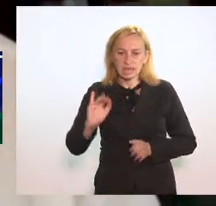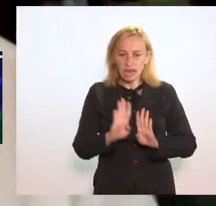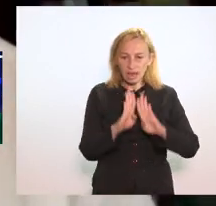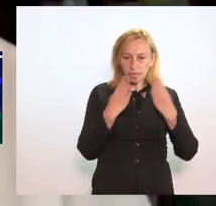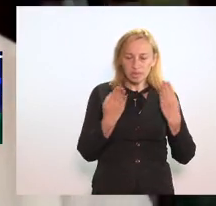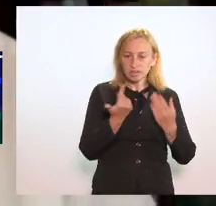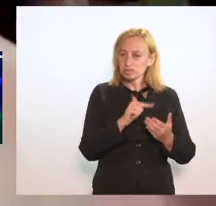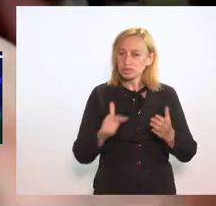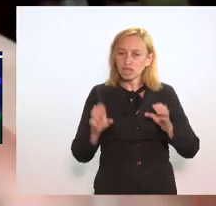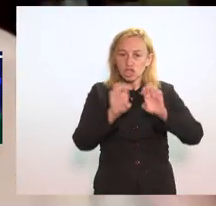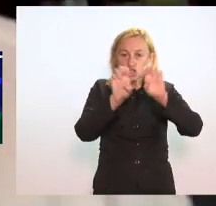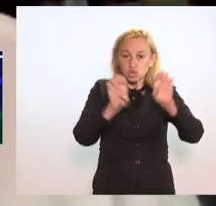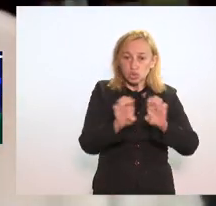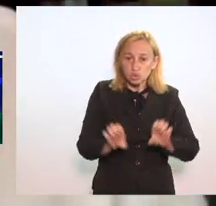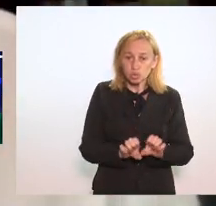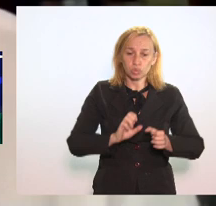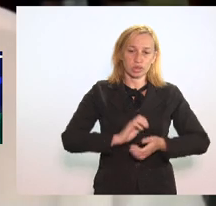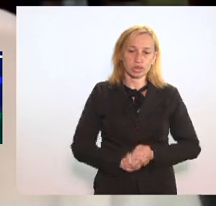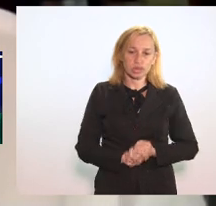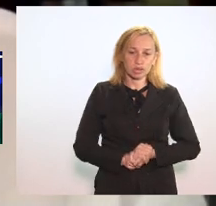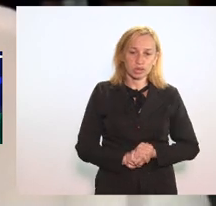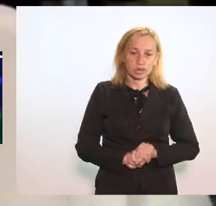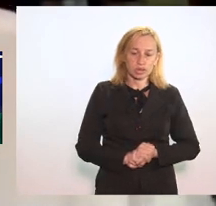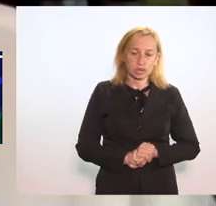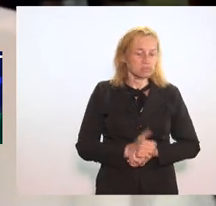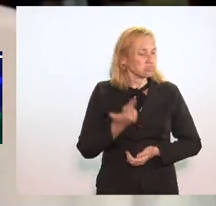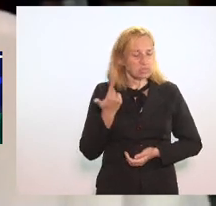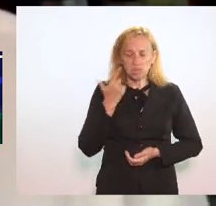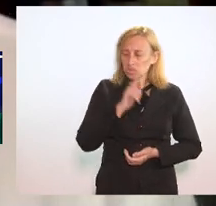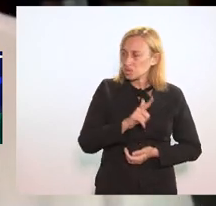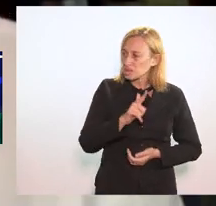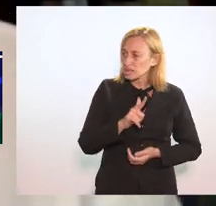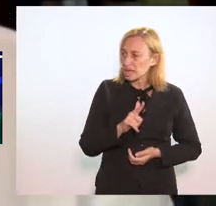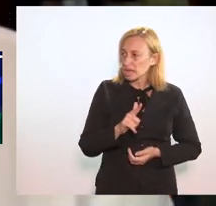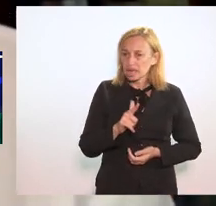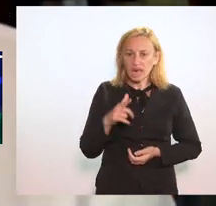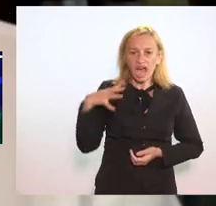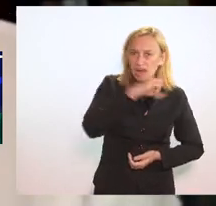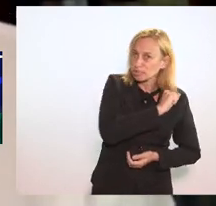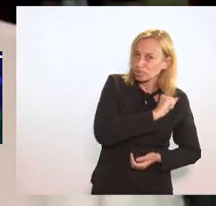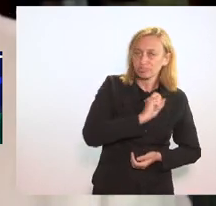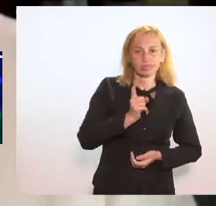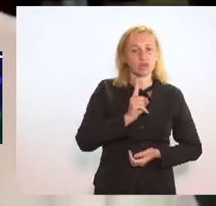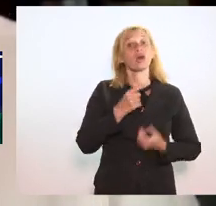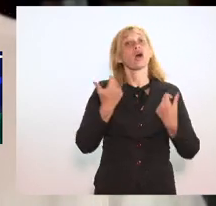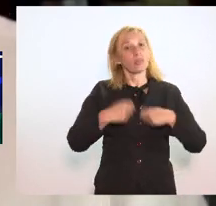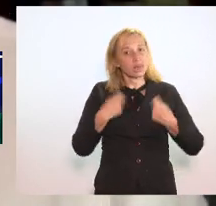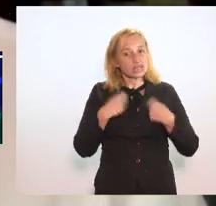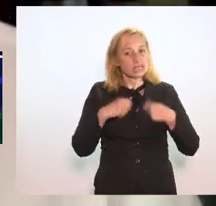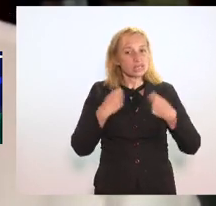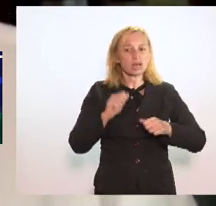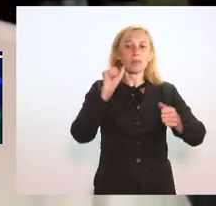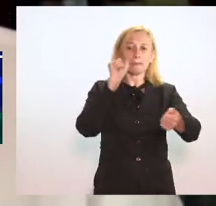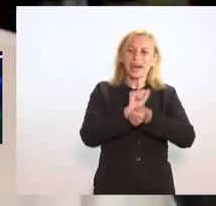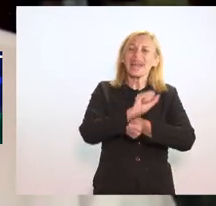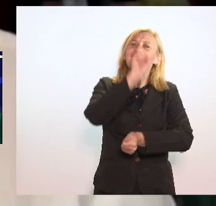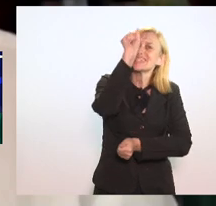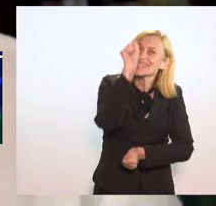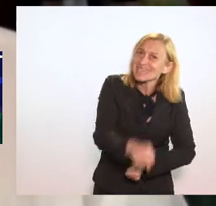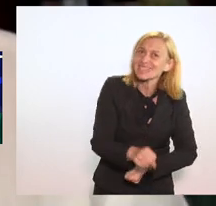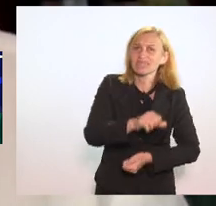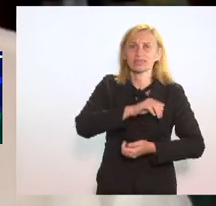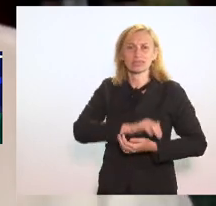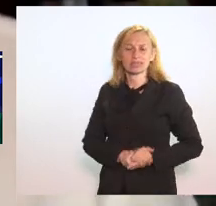estrutura isso uma não consegue da noite para o dia nós precisamos dar uma parada assim